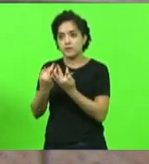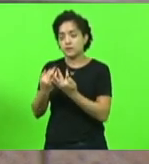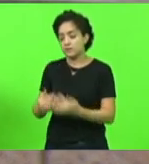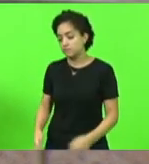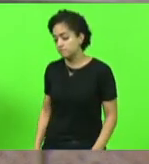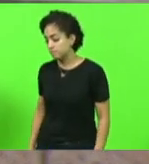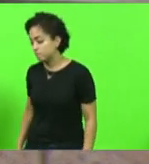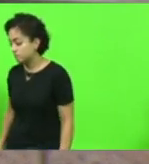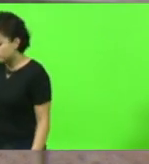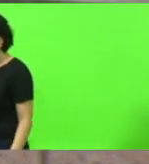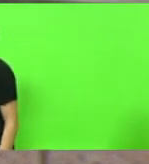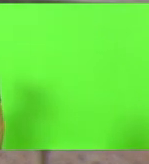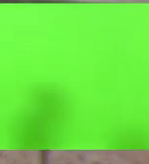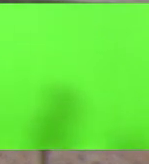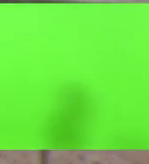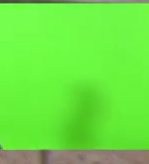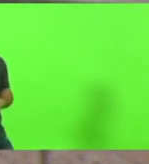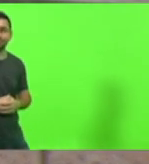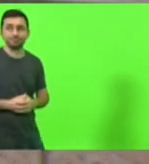conseguem